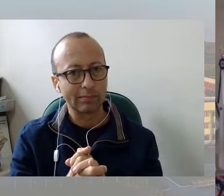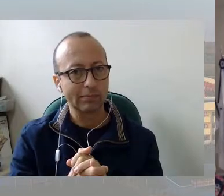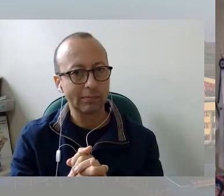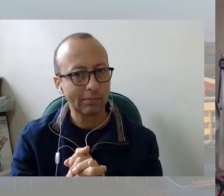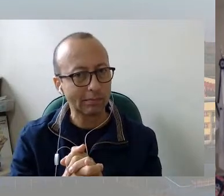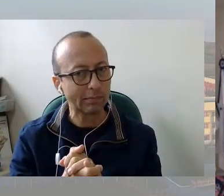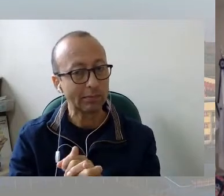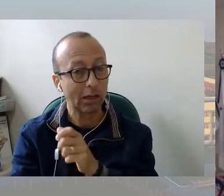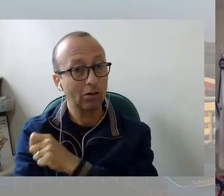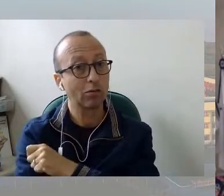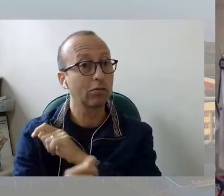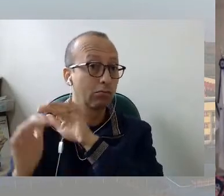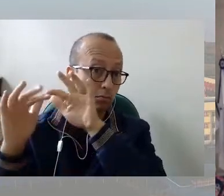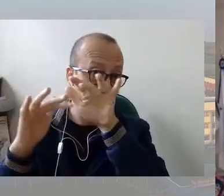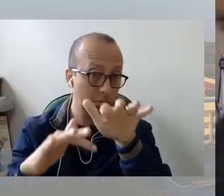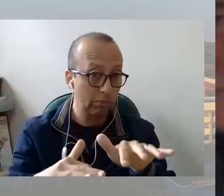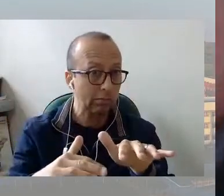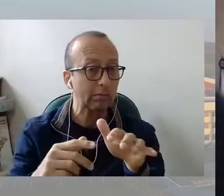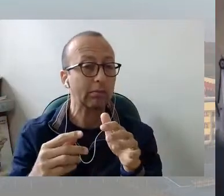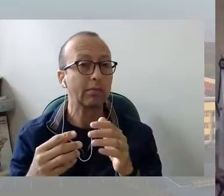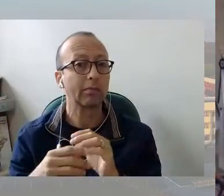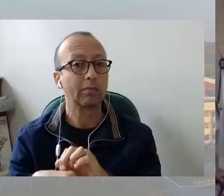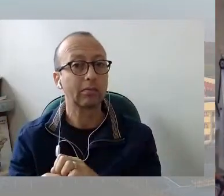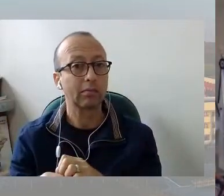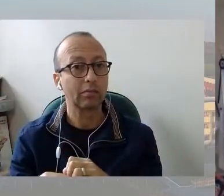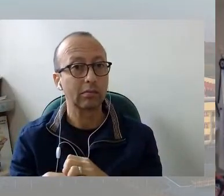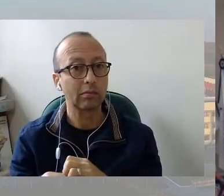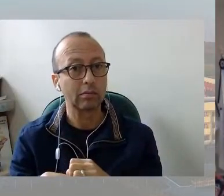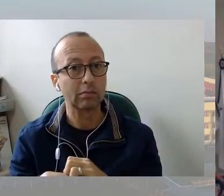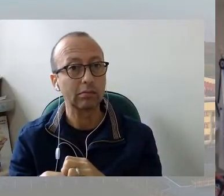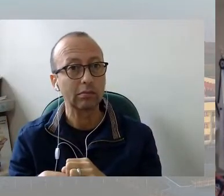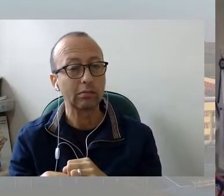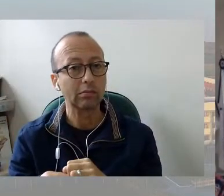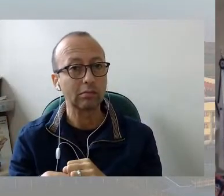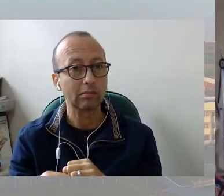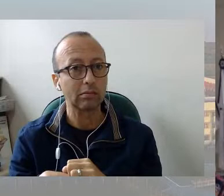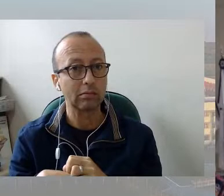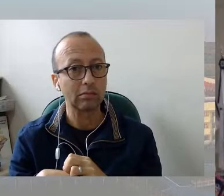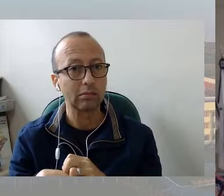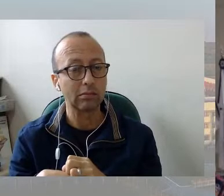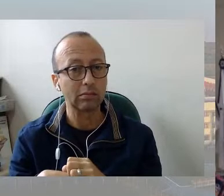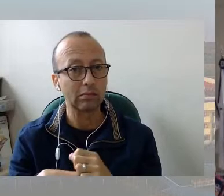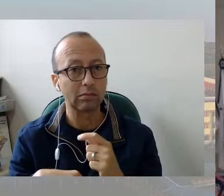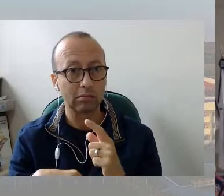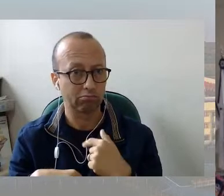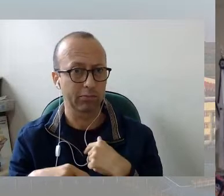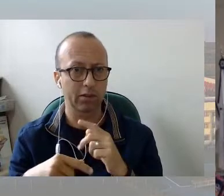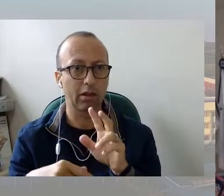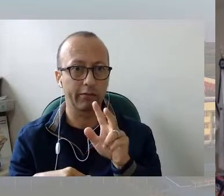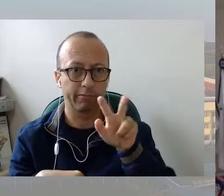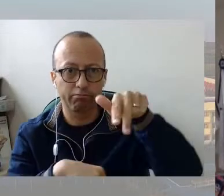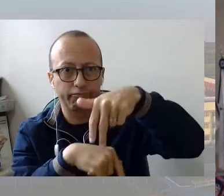aqui, né? Claro, de novo digo, não sabia que viriam se manifestar,